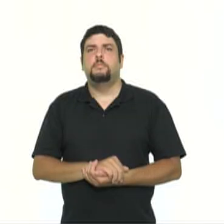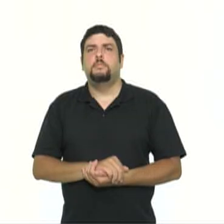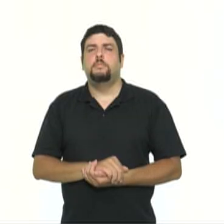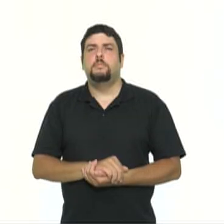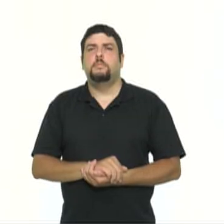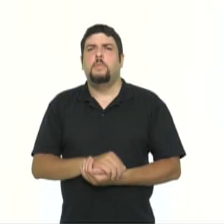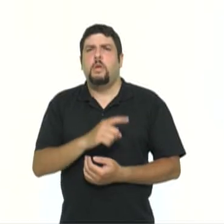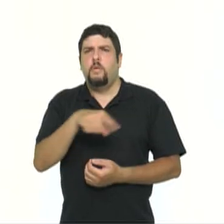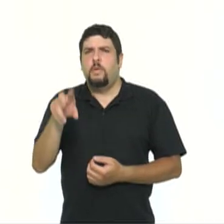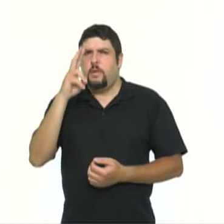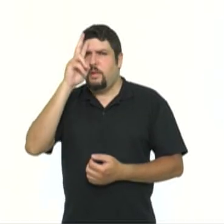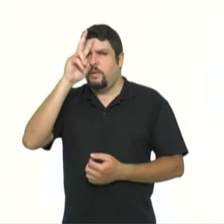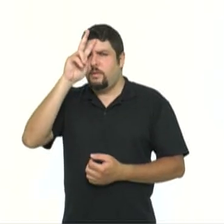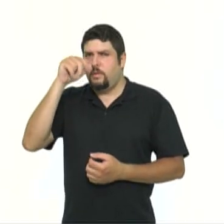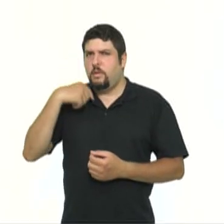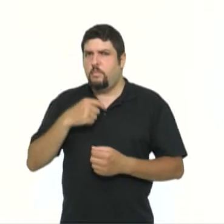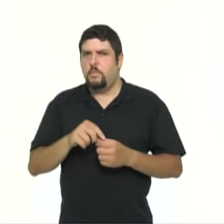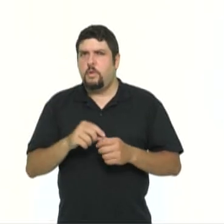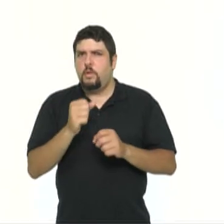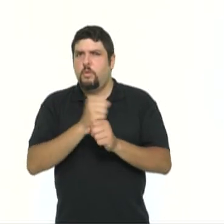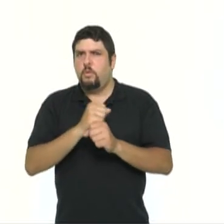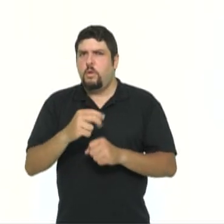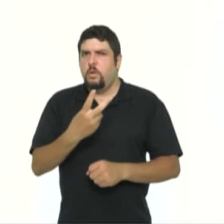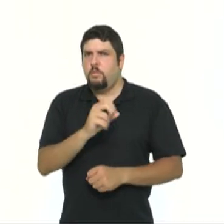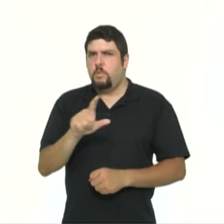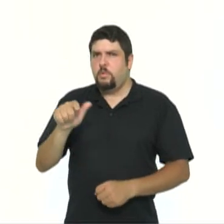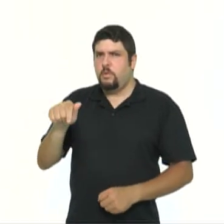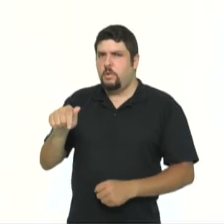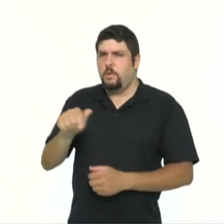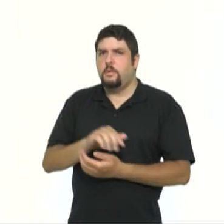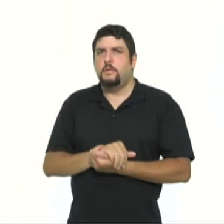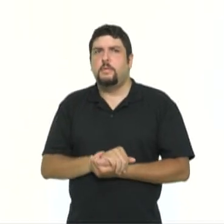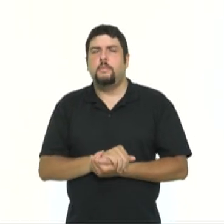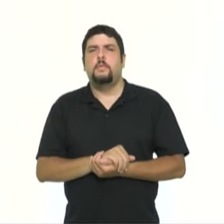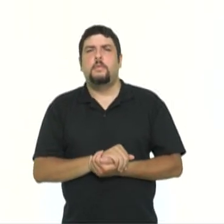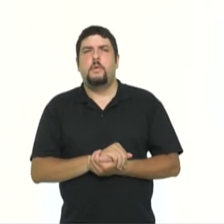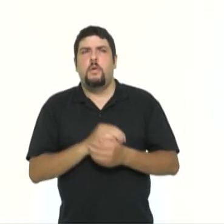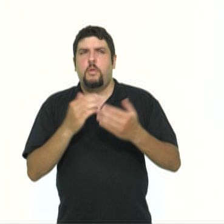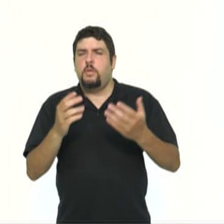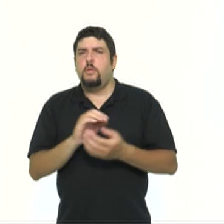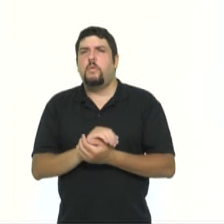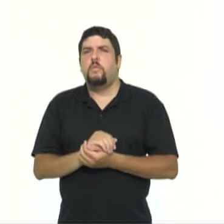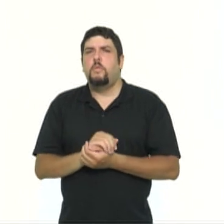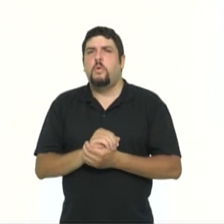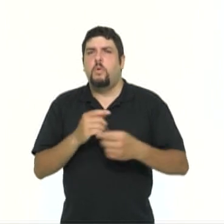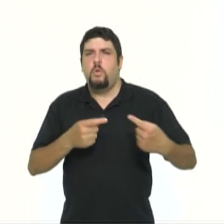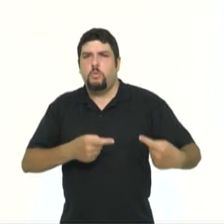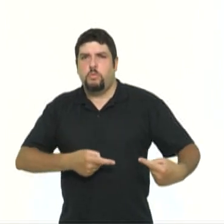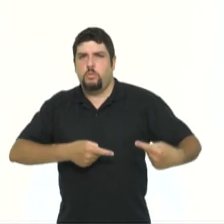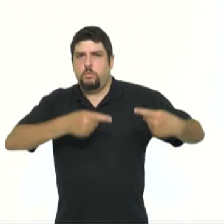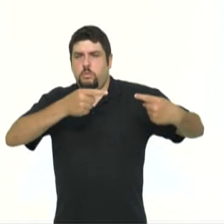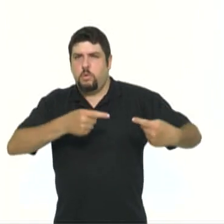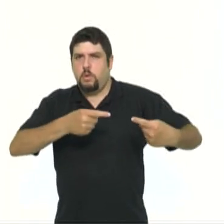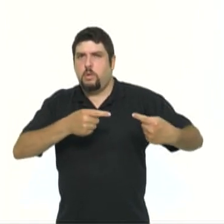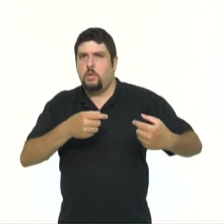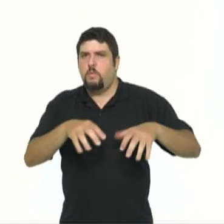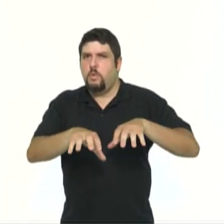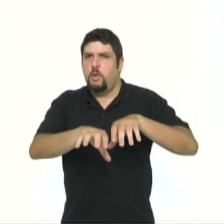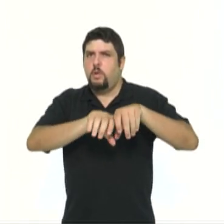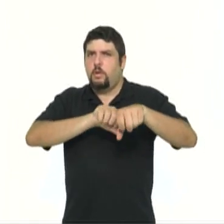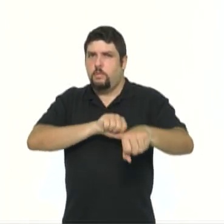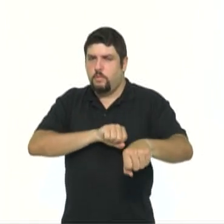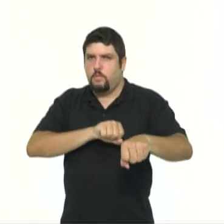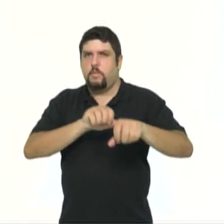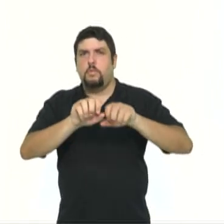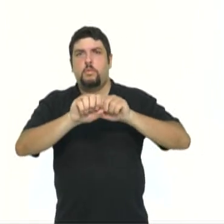Vocês lembram qual foi o tema da redação do ano 2017? Olha lá então. Desafios para a